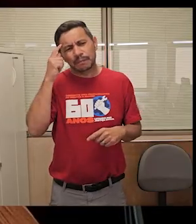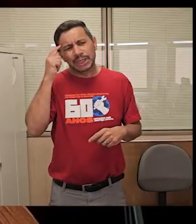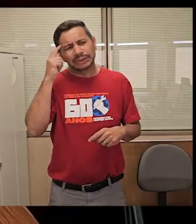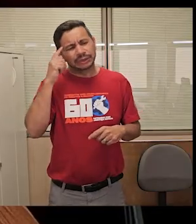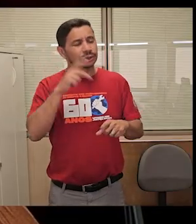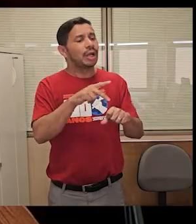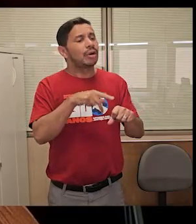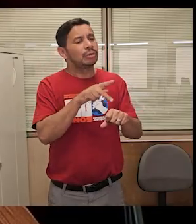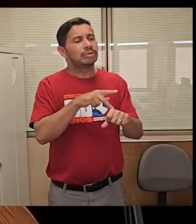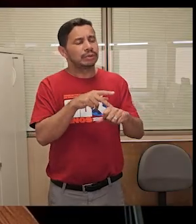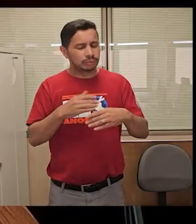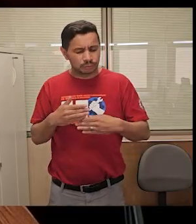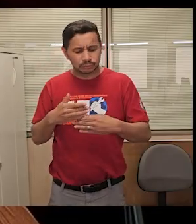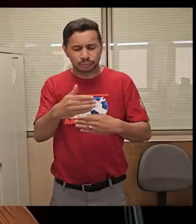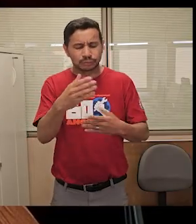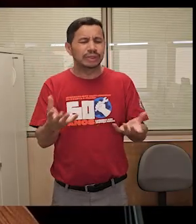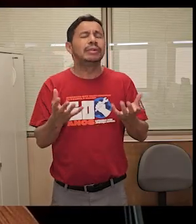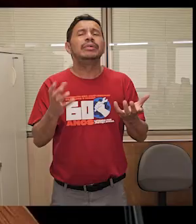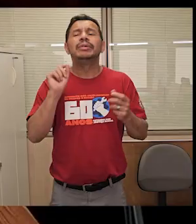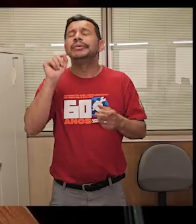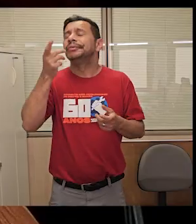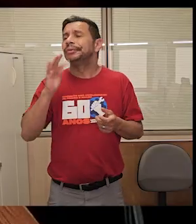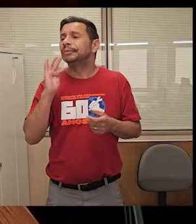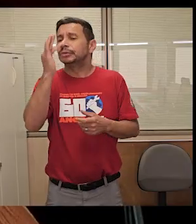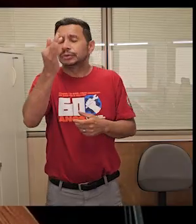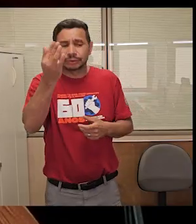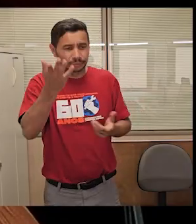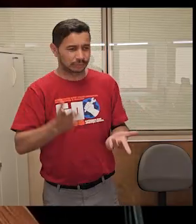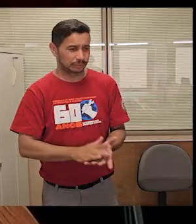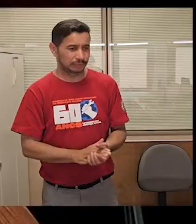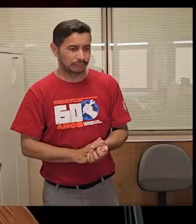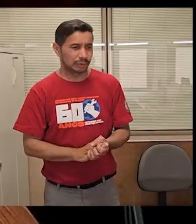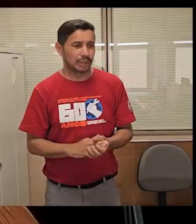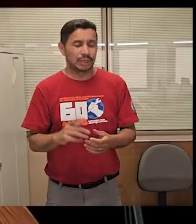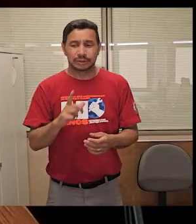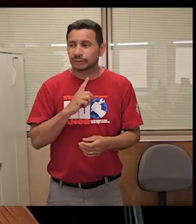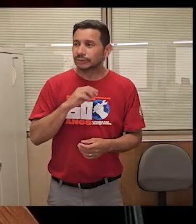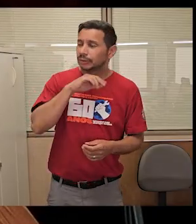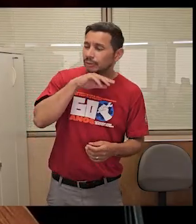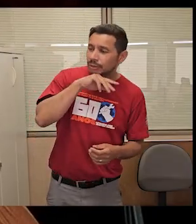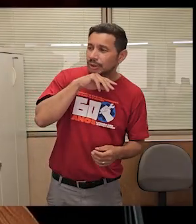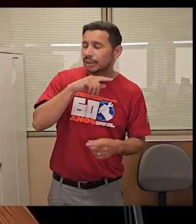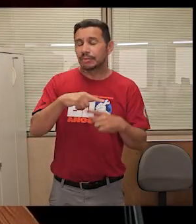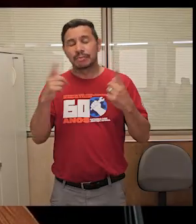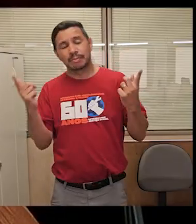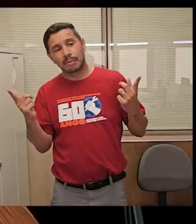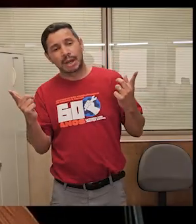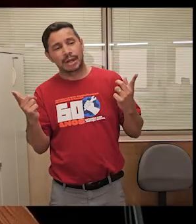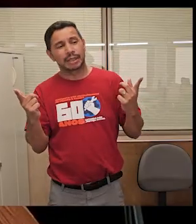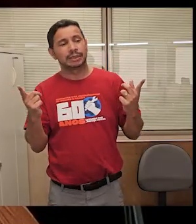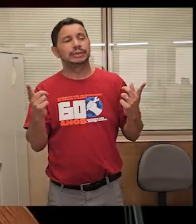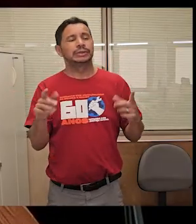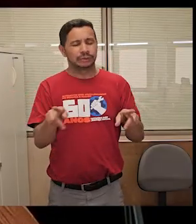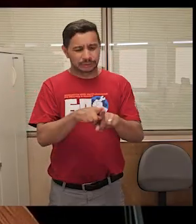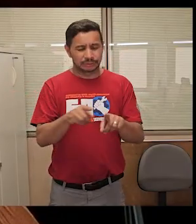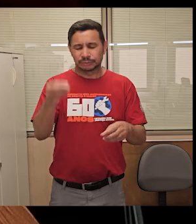que a gente quer para frente. Então, acho que isso é ruim, mas, ao mesmo tempo, acho que esclarece melhor